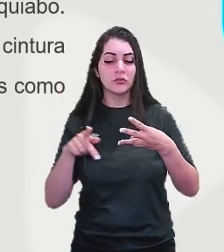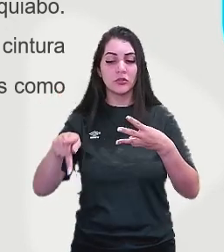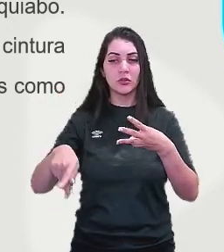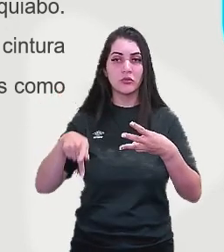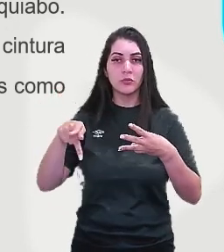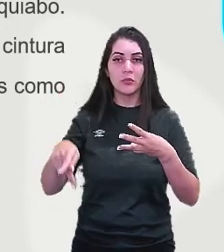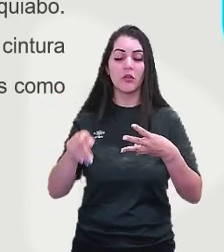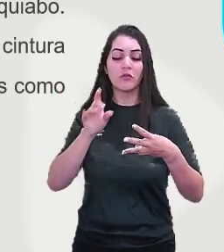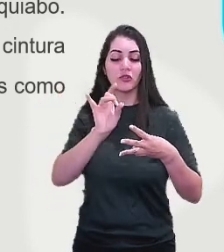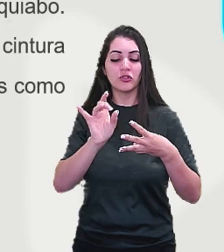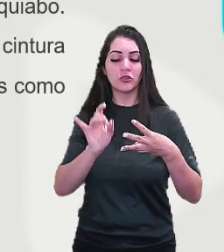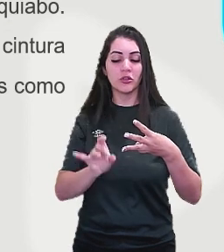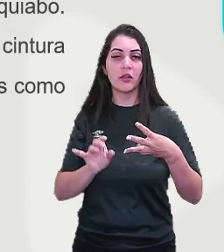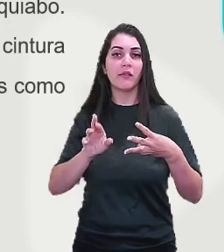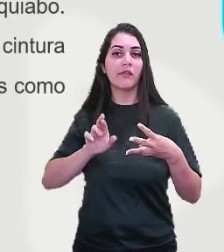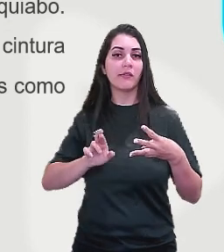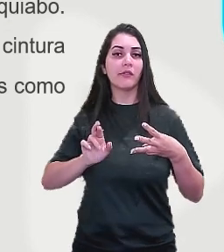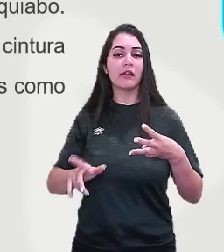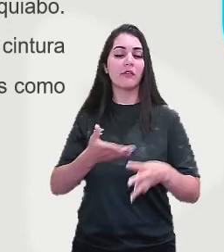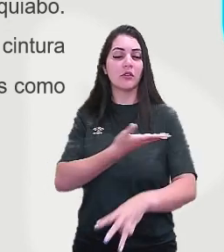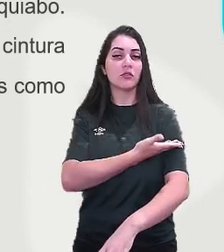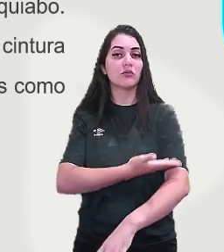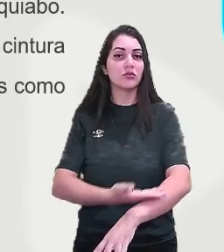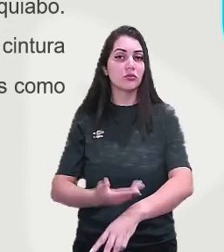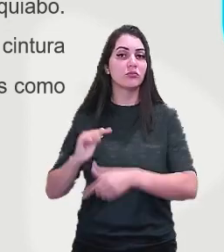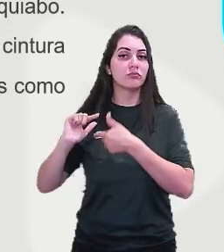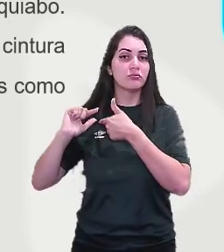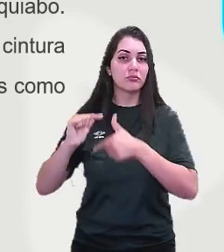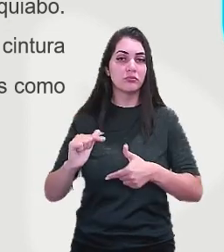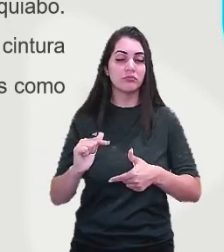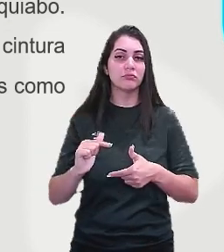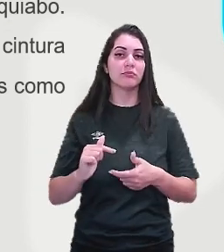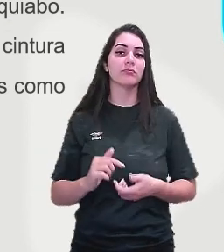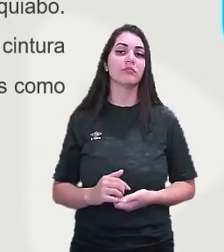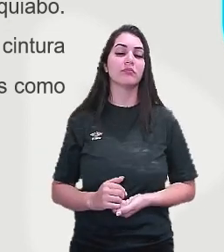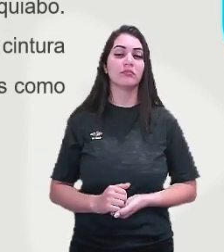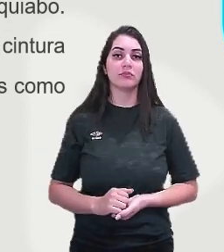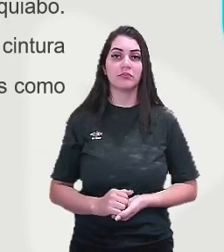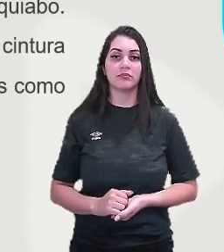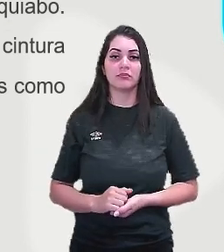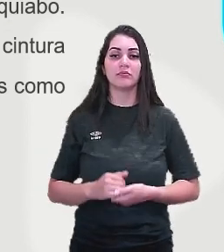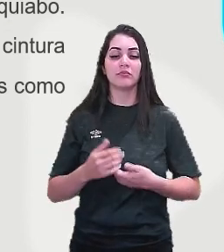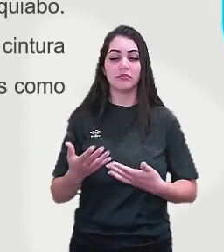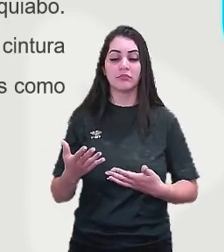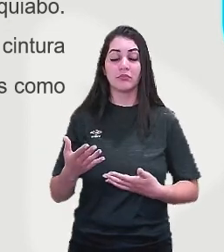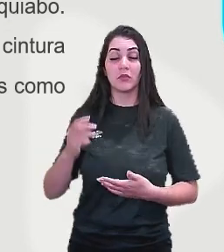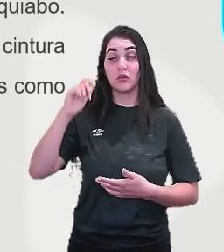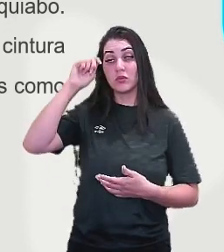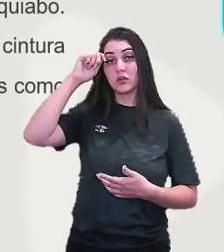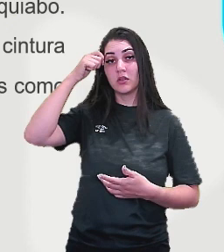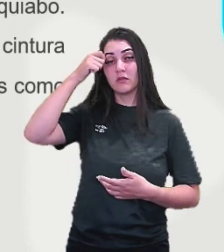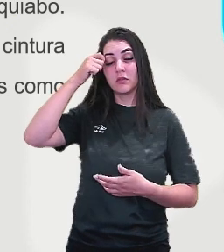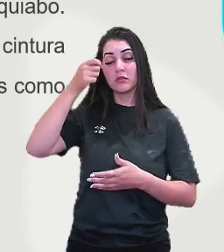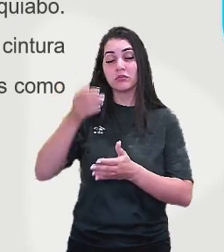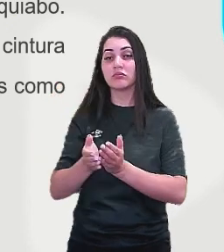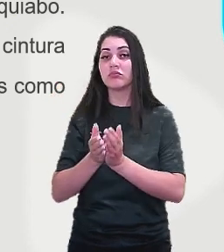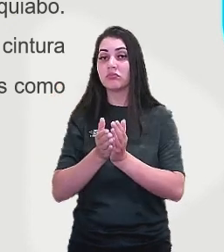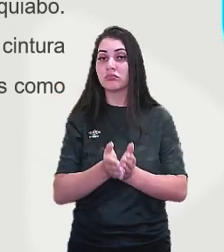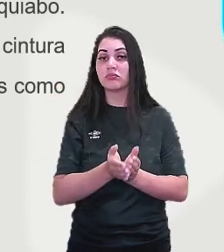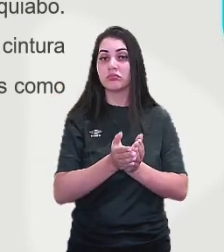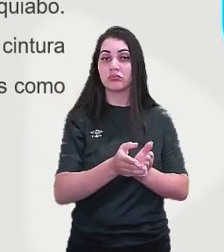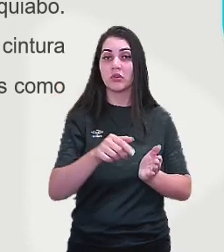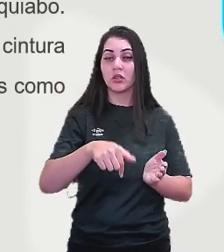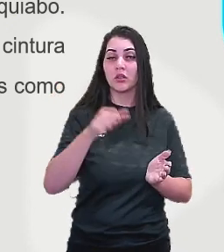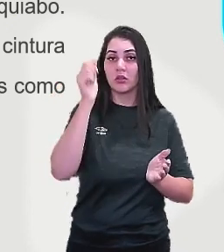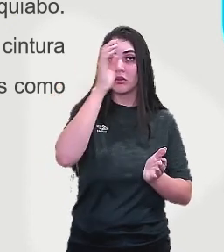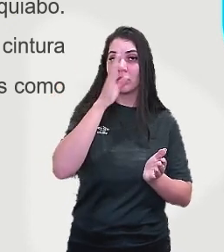cada uma diferente, com seus costumes e tradições. os africanos foram trazidos para ser escravos